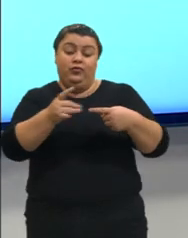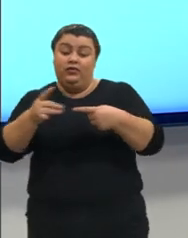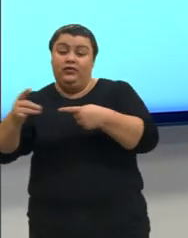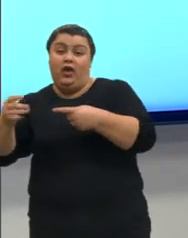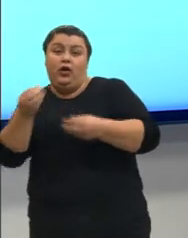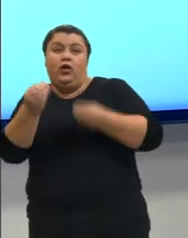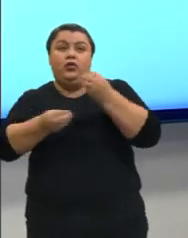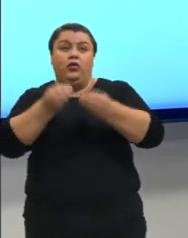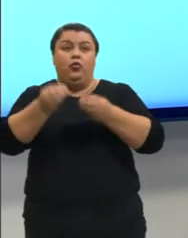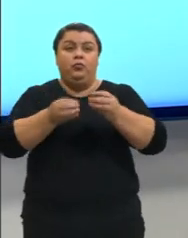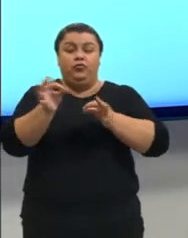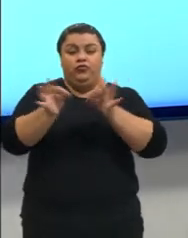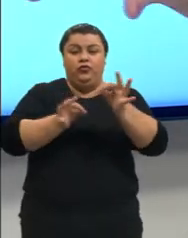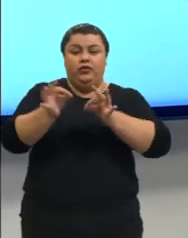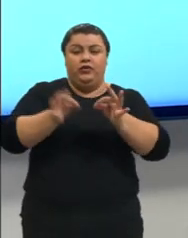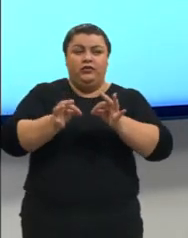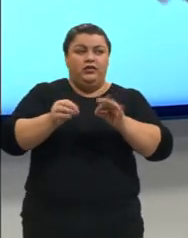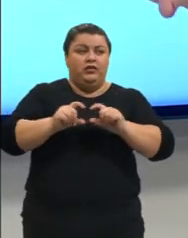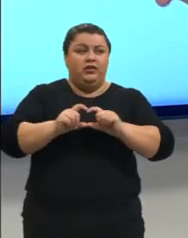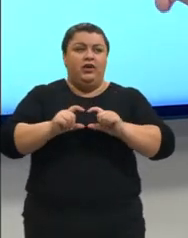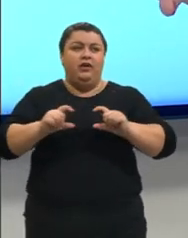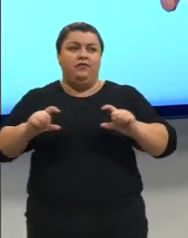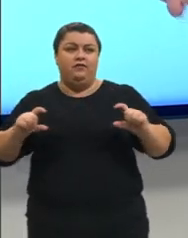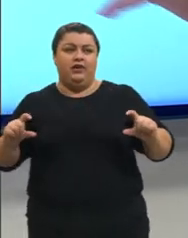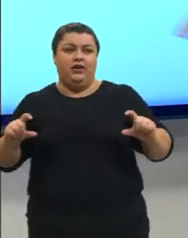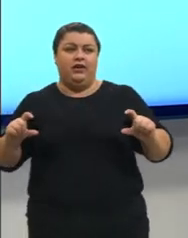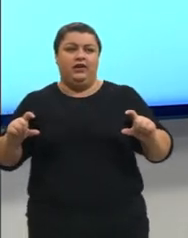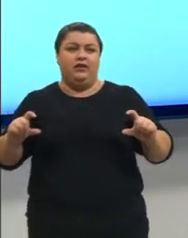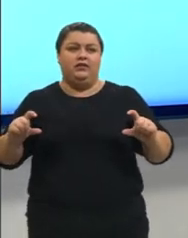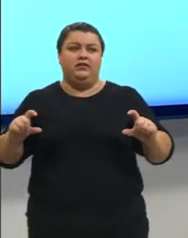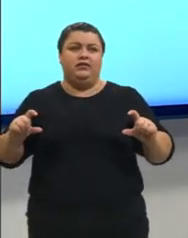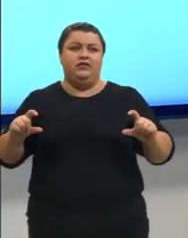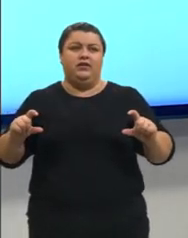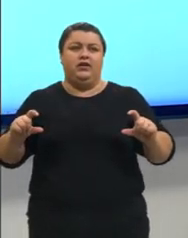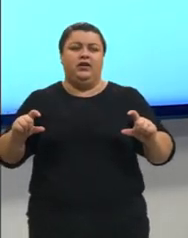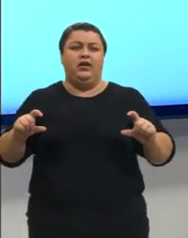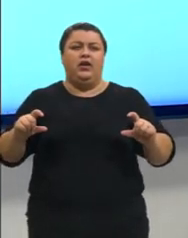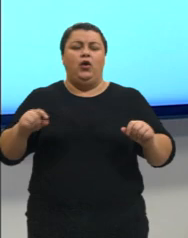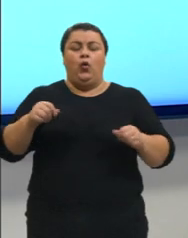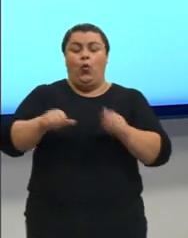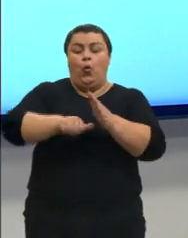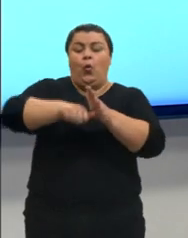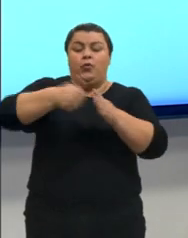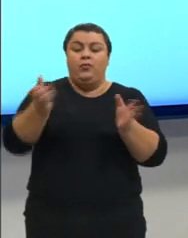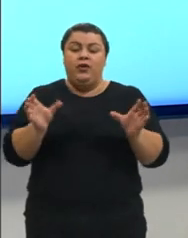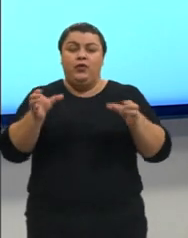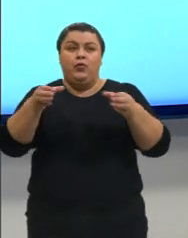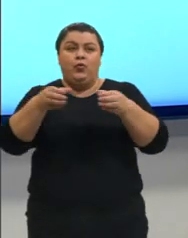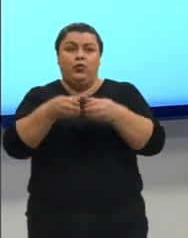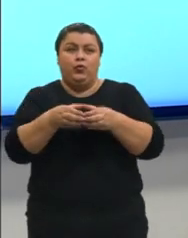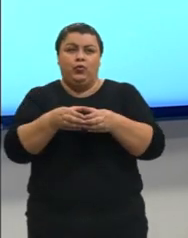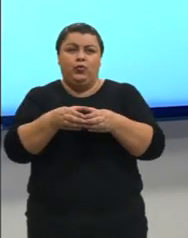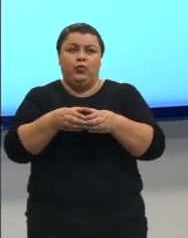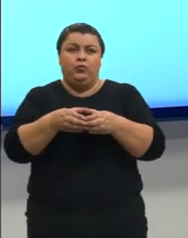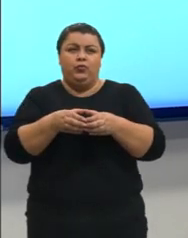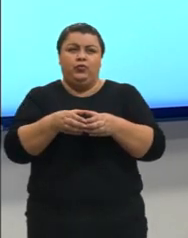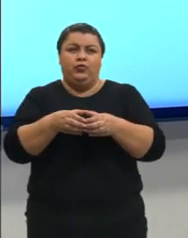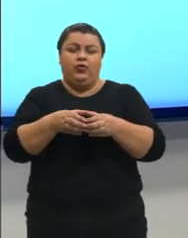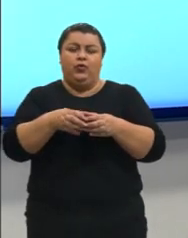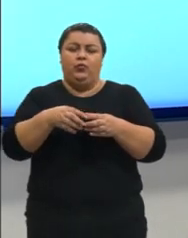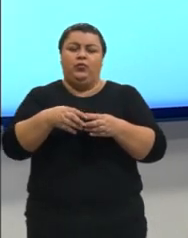existem três grandes grupos de funções sintáticas o primeiro deles a gente chama de termos essenciais